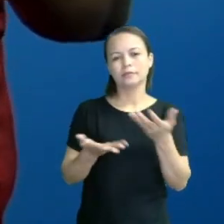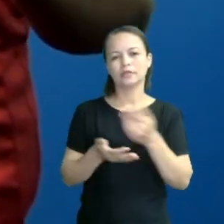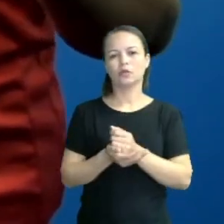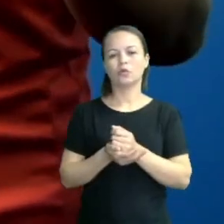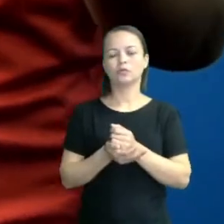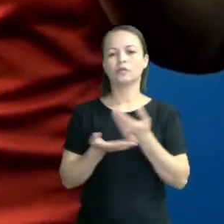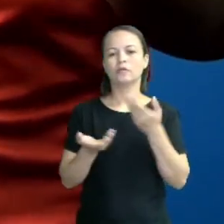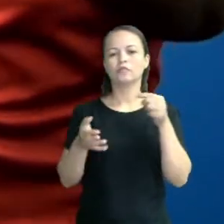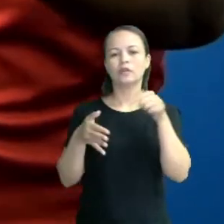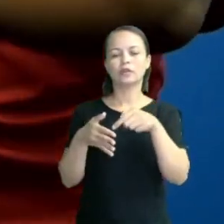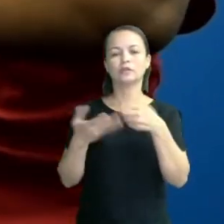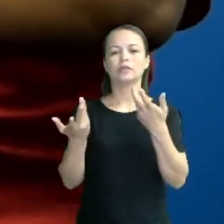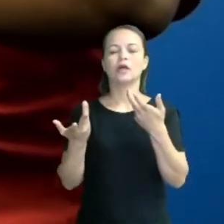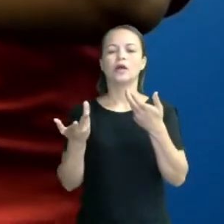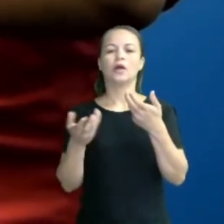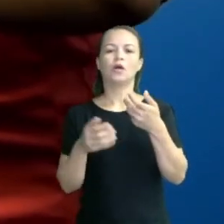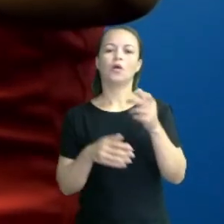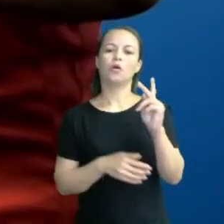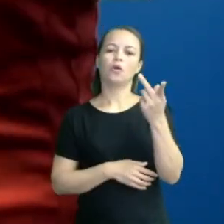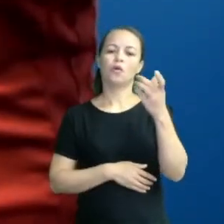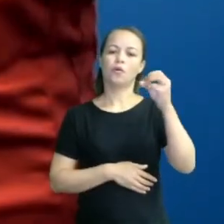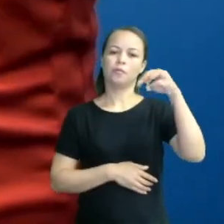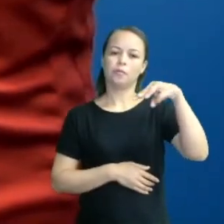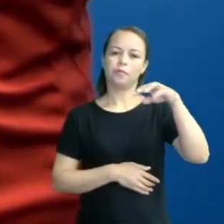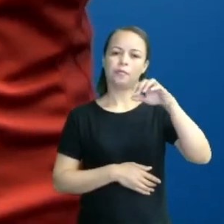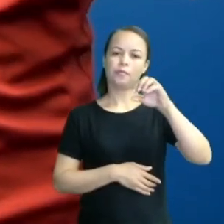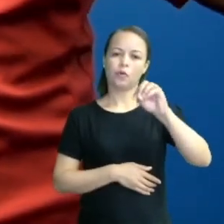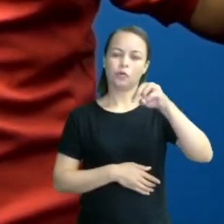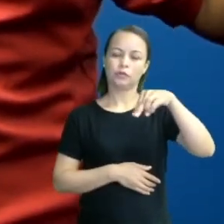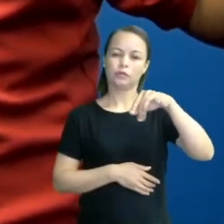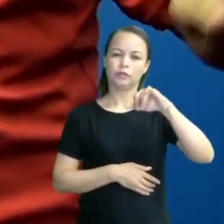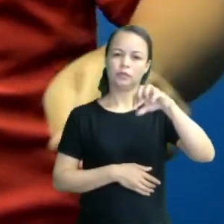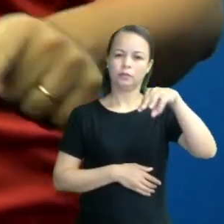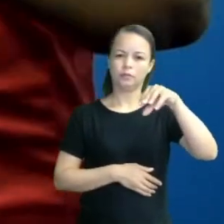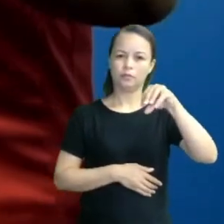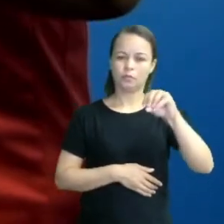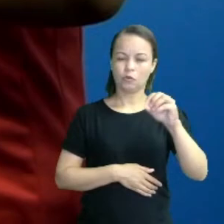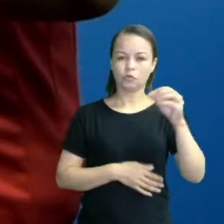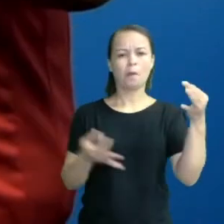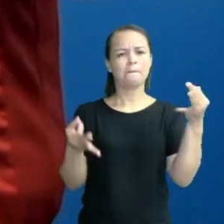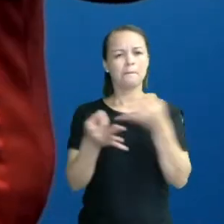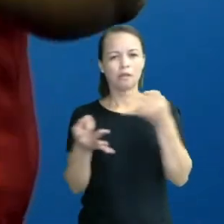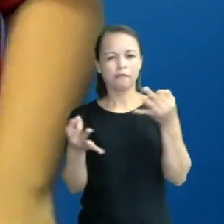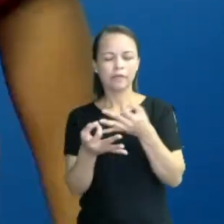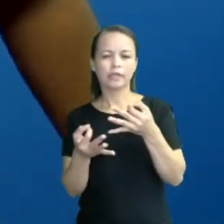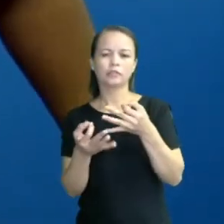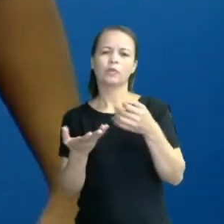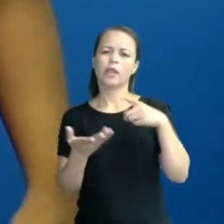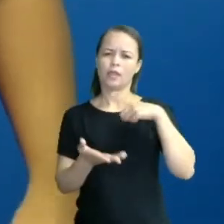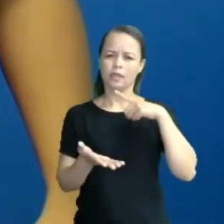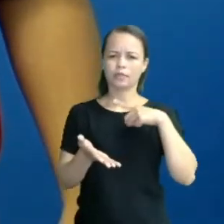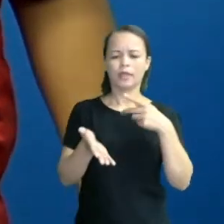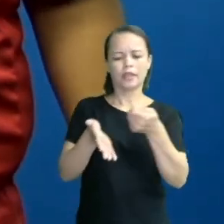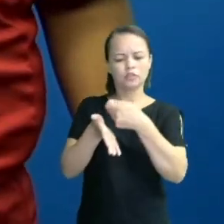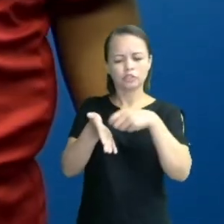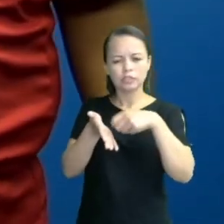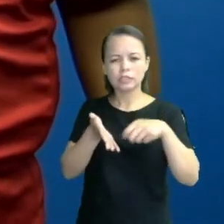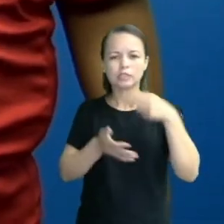fato, chamamos de homônimos perfeitos. Eles têm tanto a escrita como a sonoridade